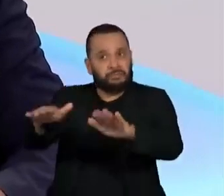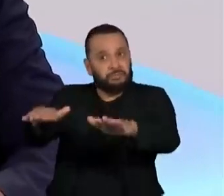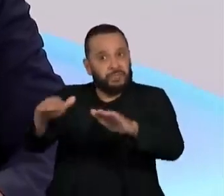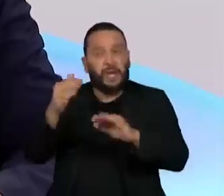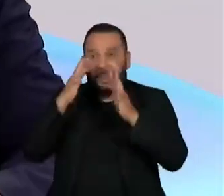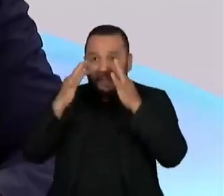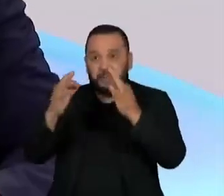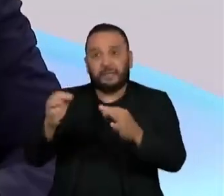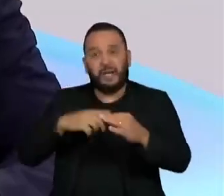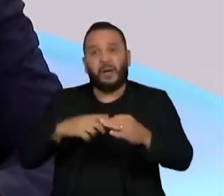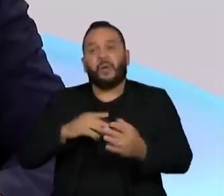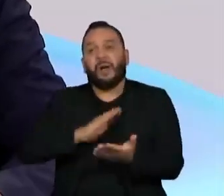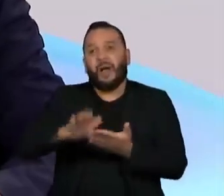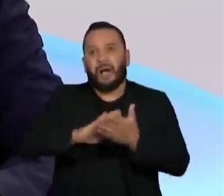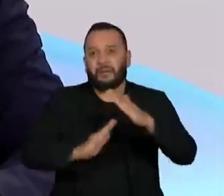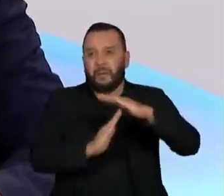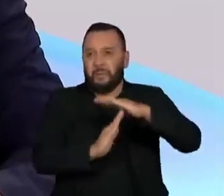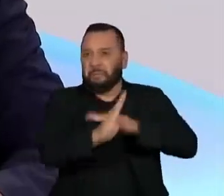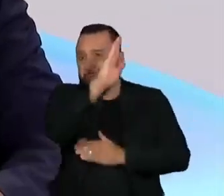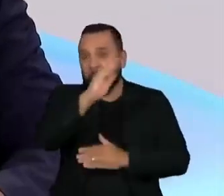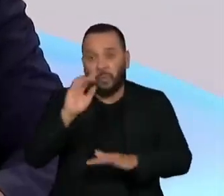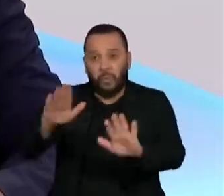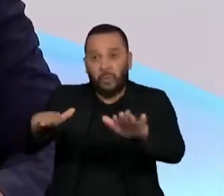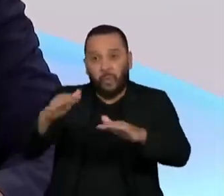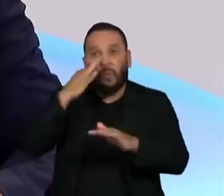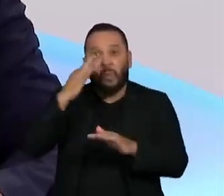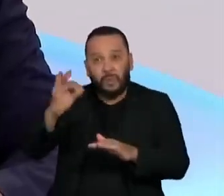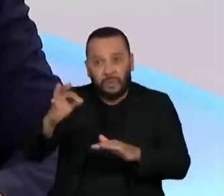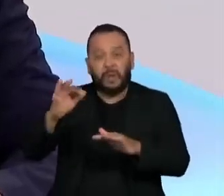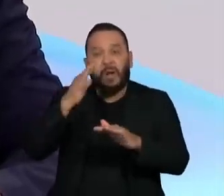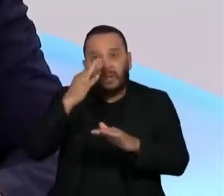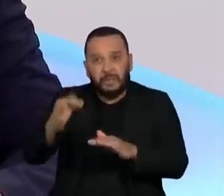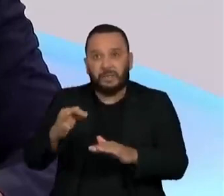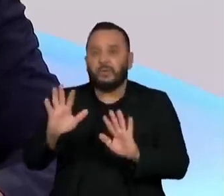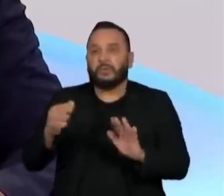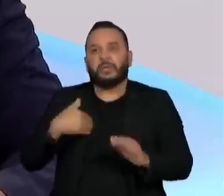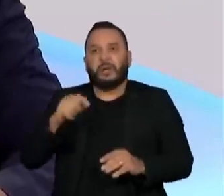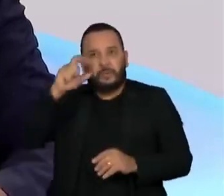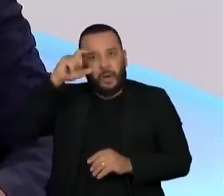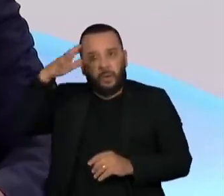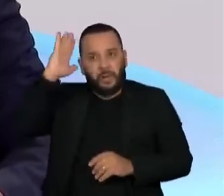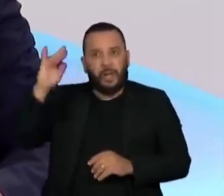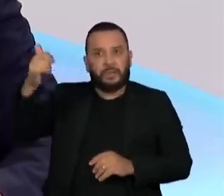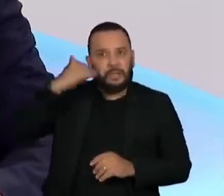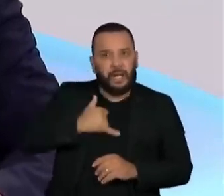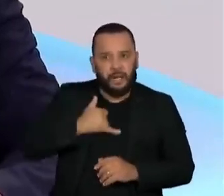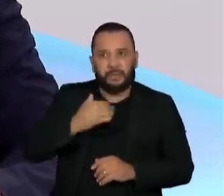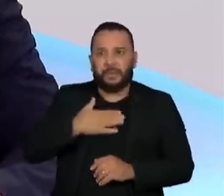na mesma forma como Hoje existe um questionamento toda vez que o banco central fazia isso na época Municipal